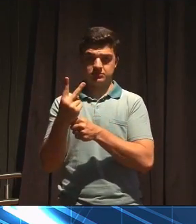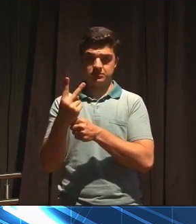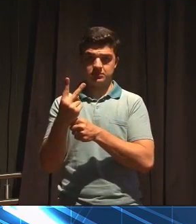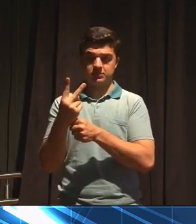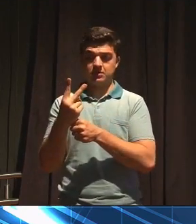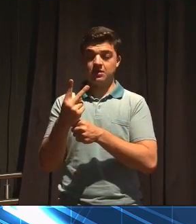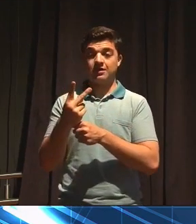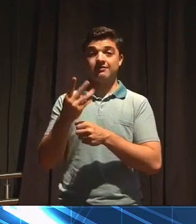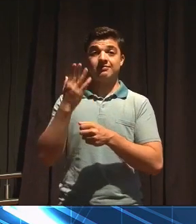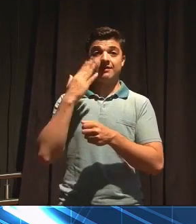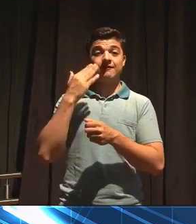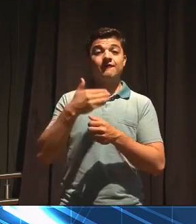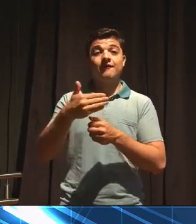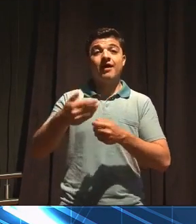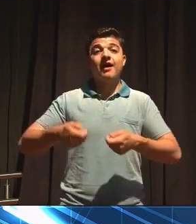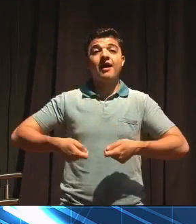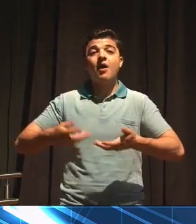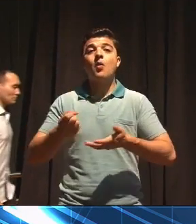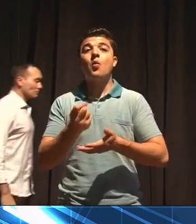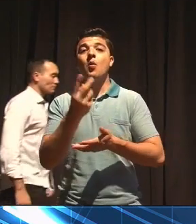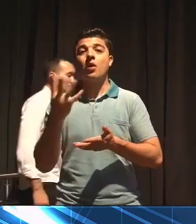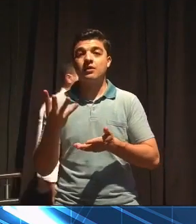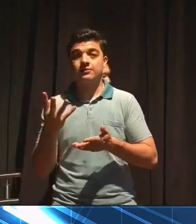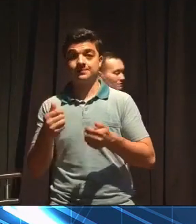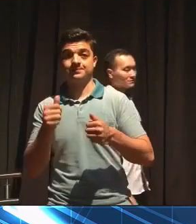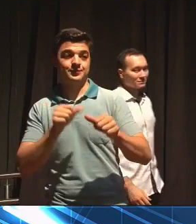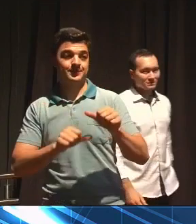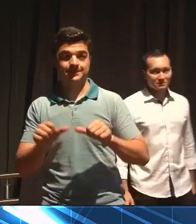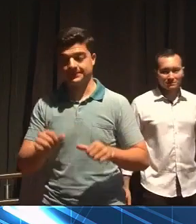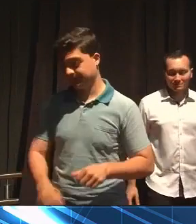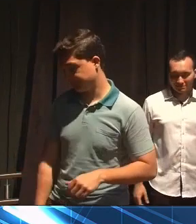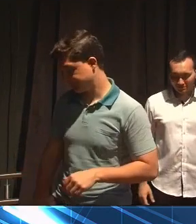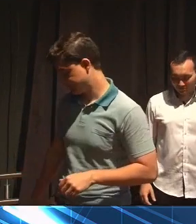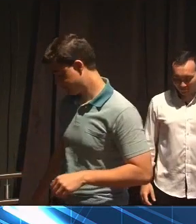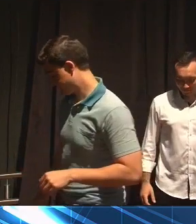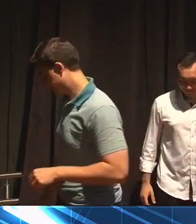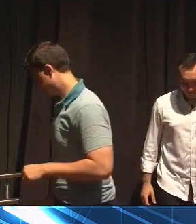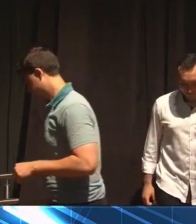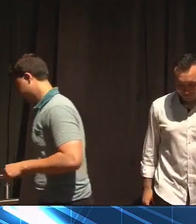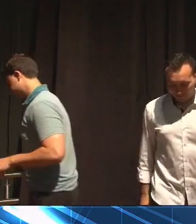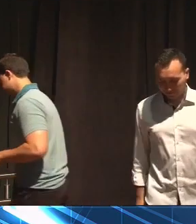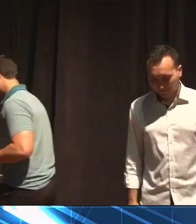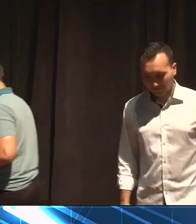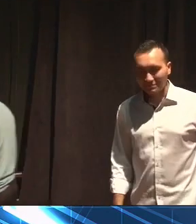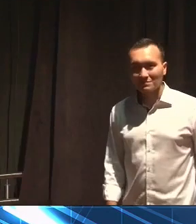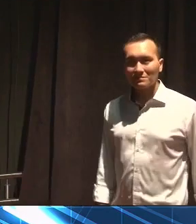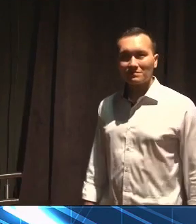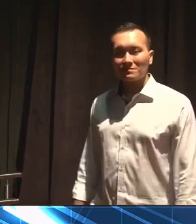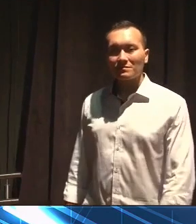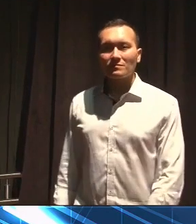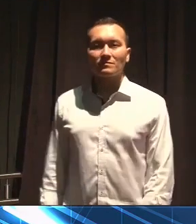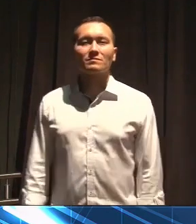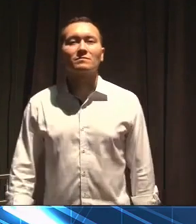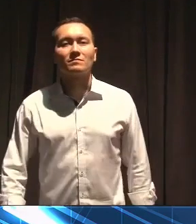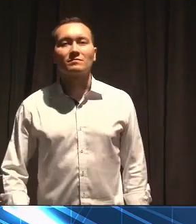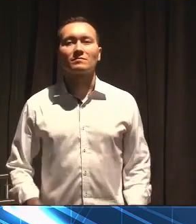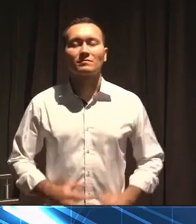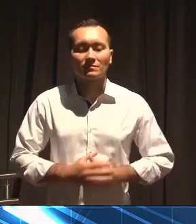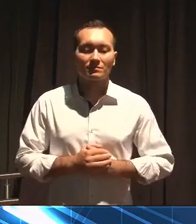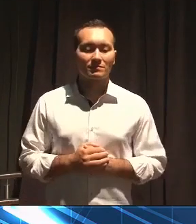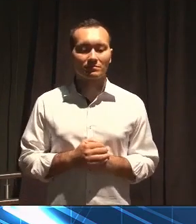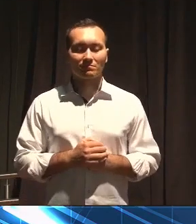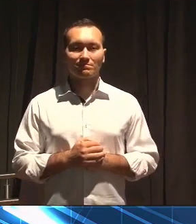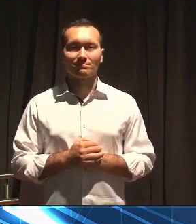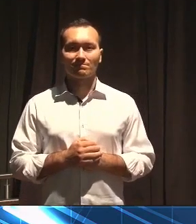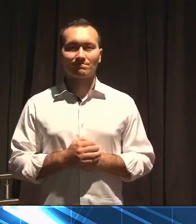sabendo quanto que tu vai gastar e quanto que são os teus recursos que tu precisa para aquele período, né? Claro que também limita um pouco